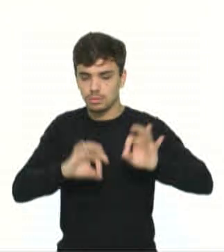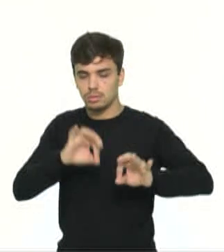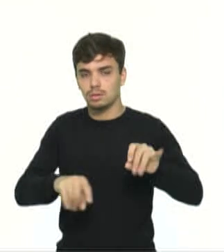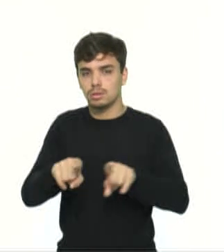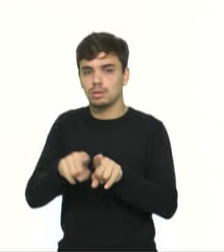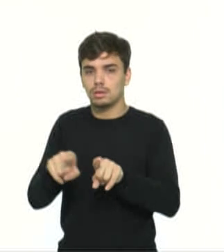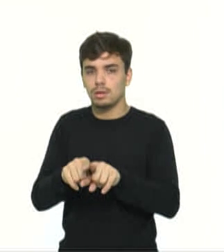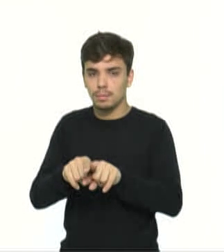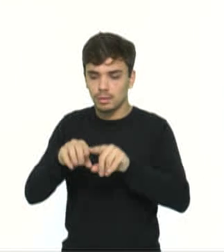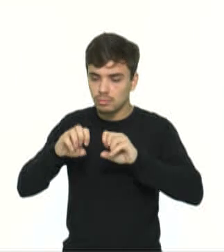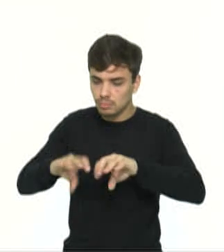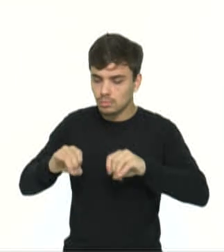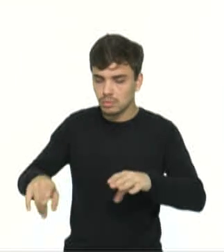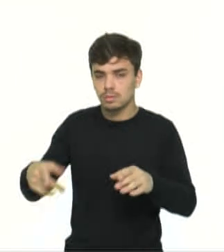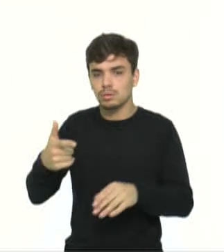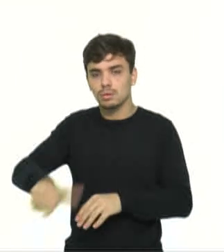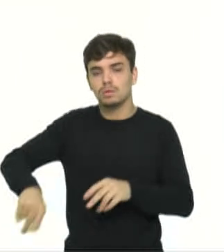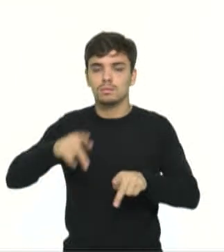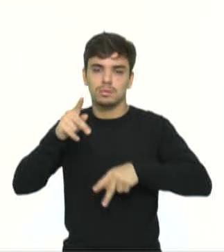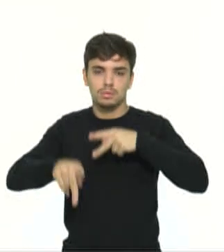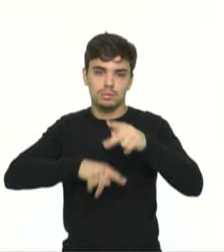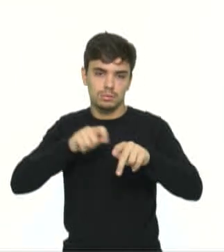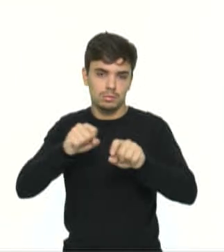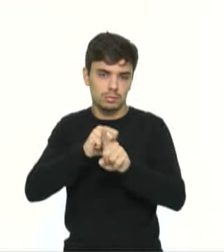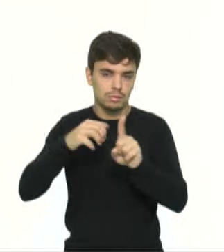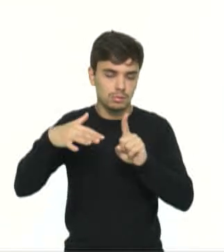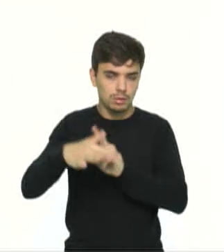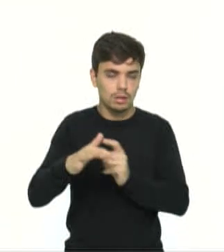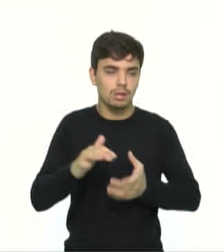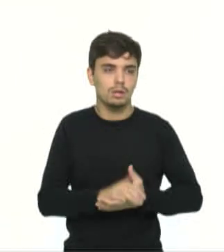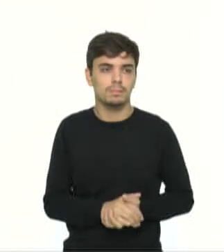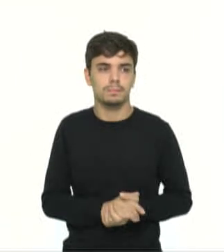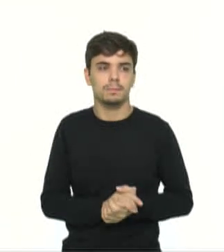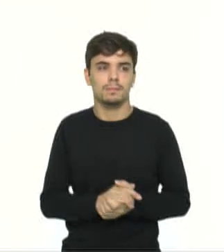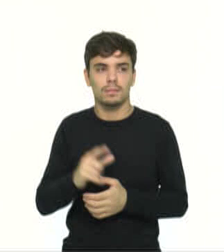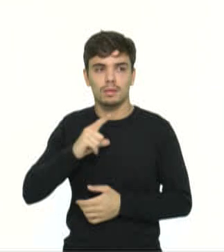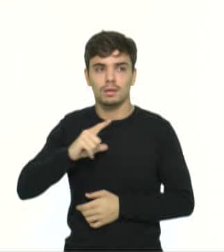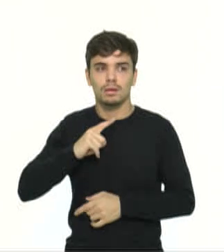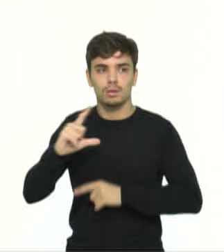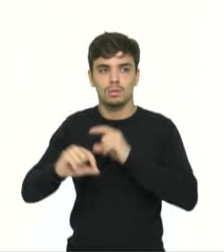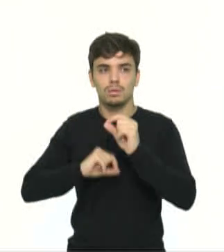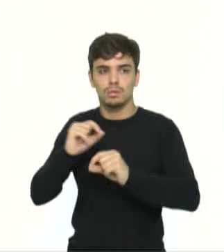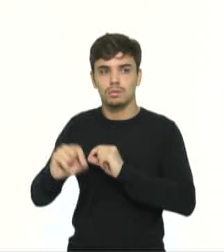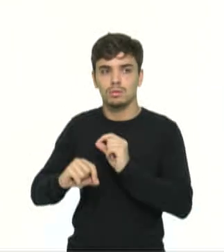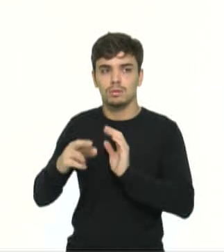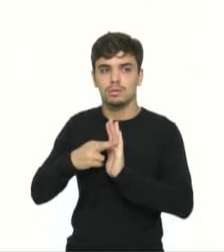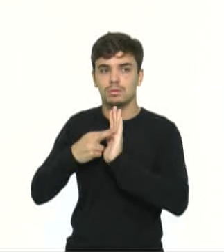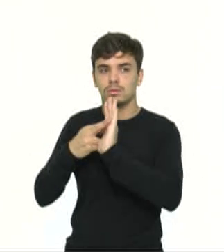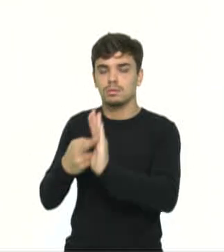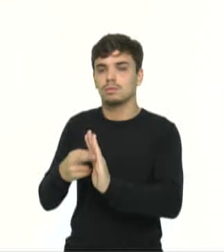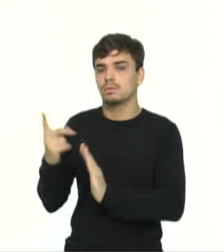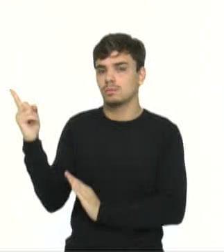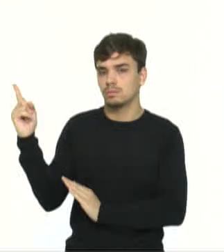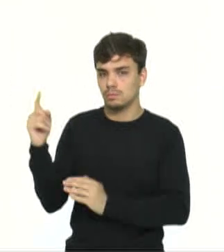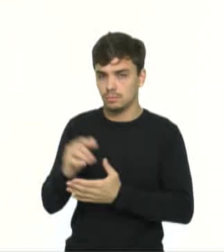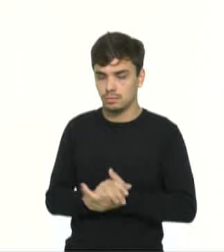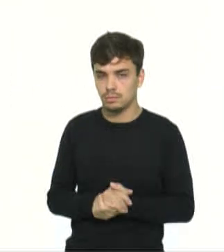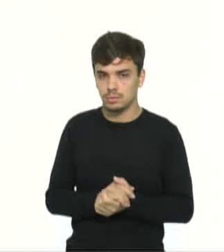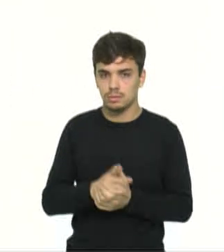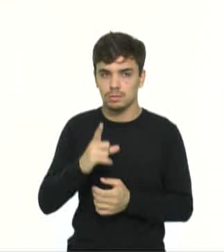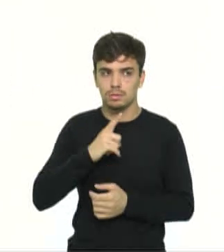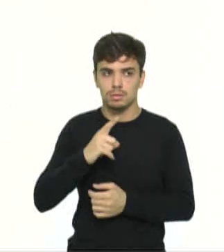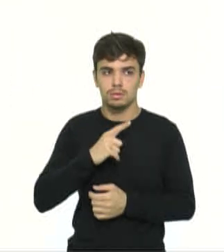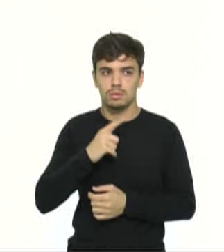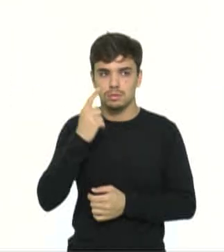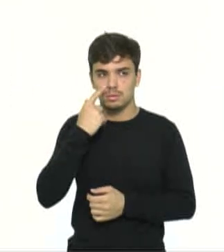disciplinar a sociedade. Então aqui a gente tem, no que se refere às ditaduras militares no Brasil e na Argentina, com a conduta política